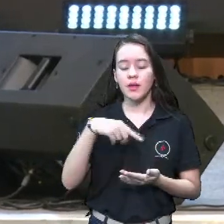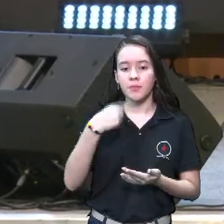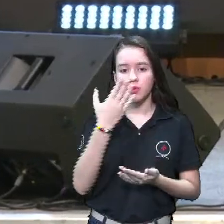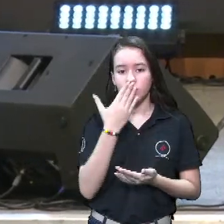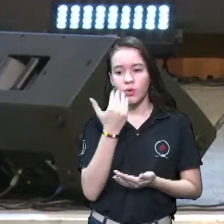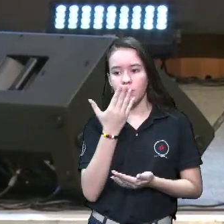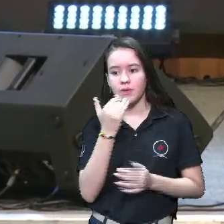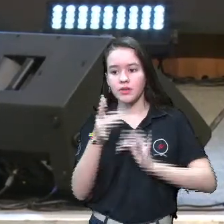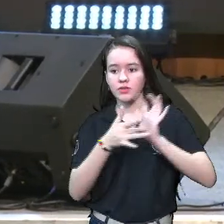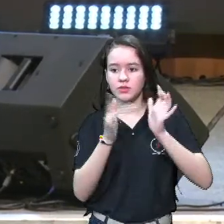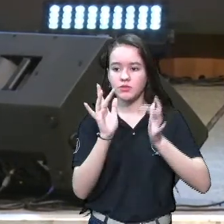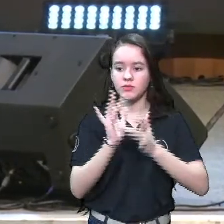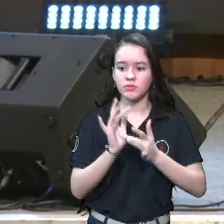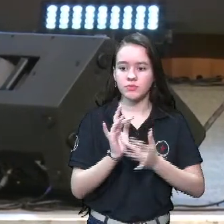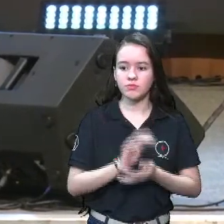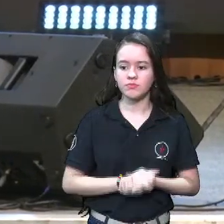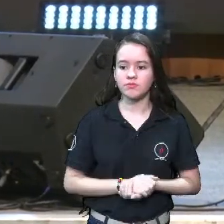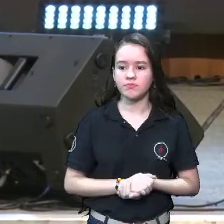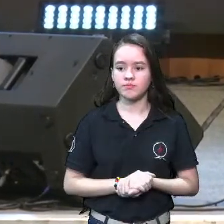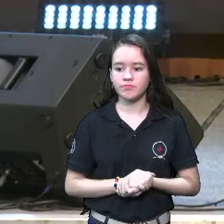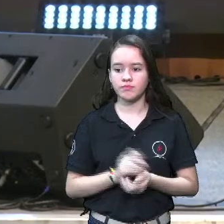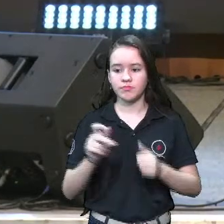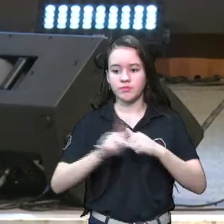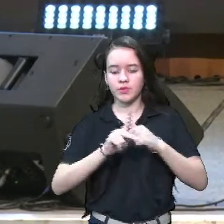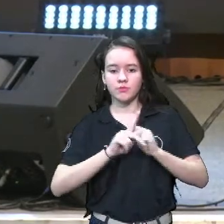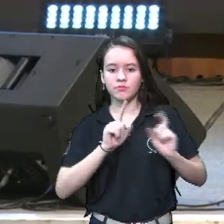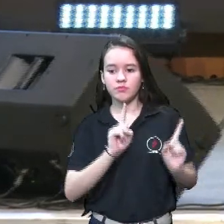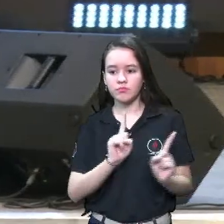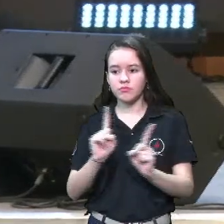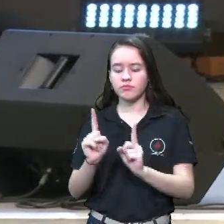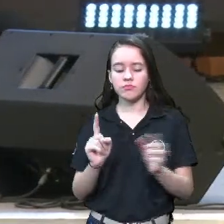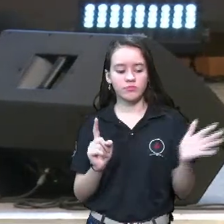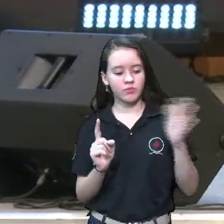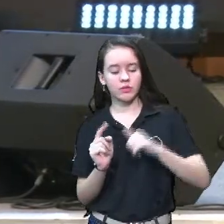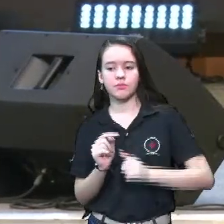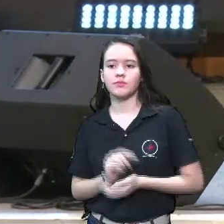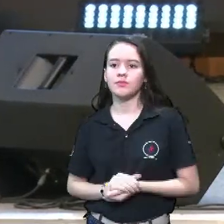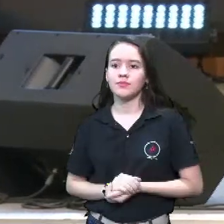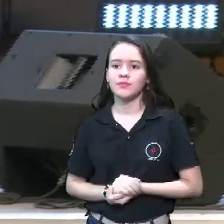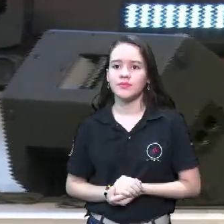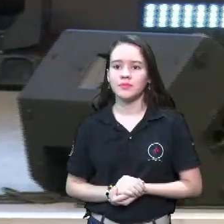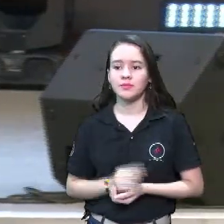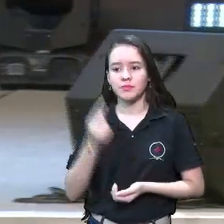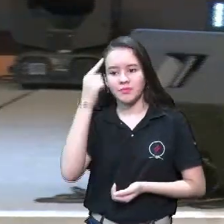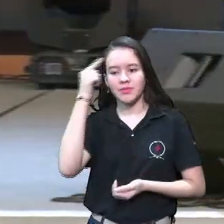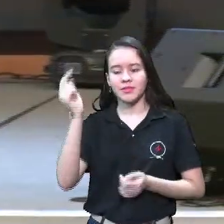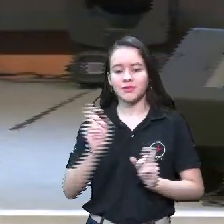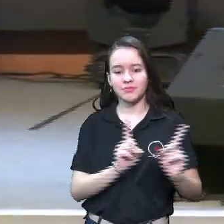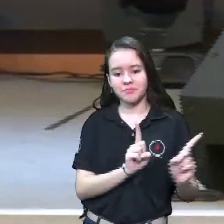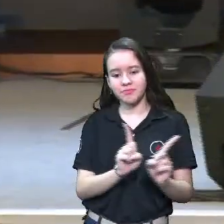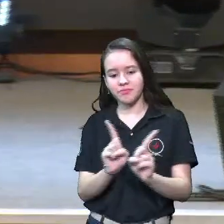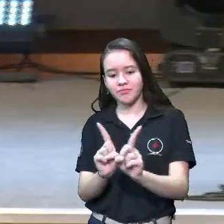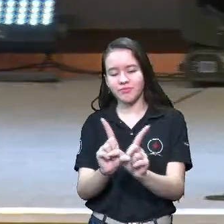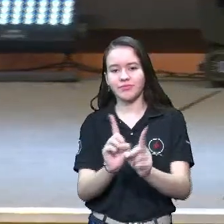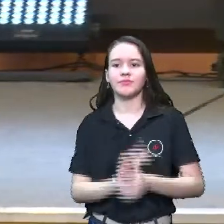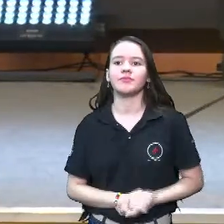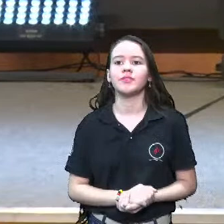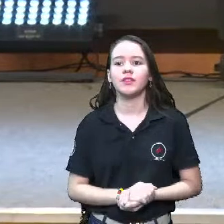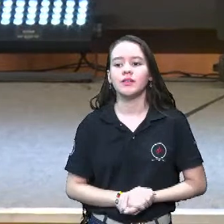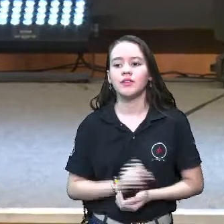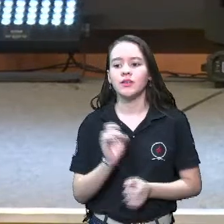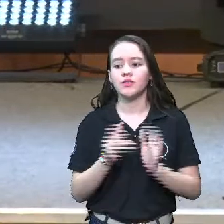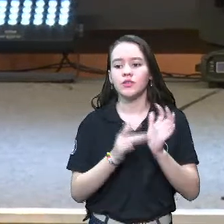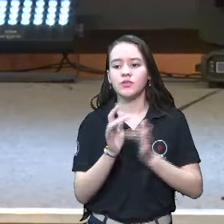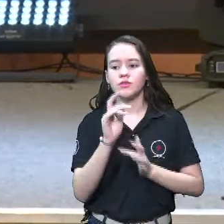Jesus levanta com Pedro e diz assim: vão aqui. Imagina eles andando. E a única coisa que Jesus fala para